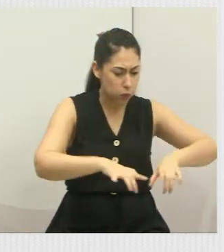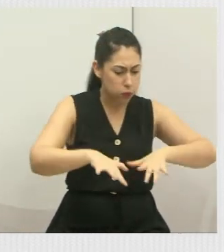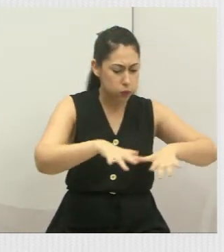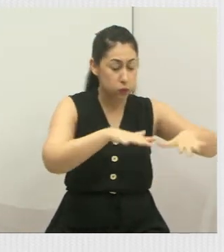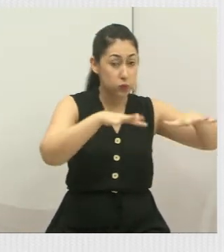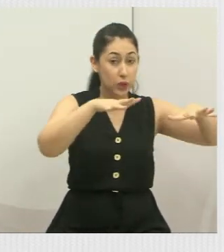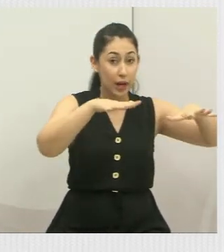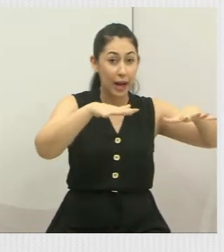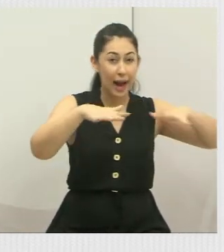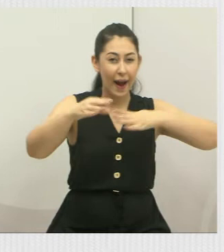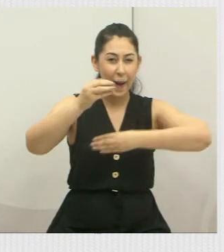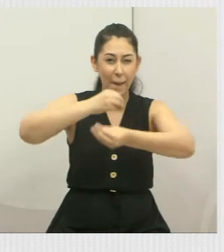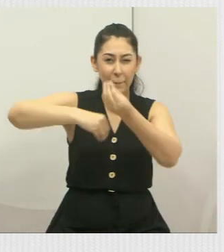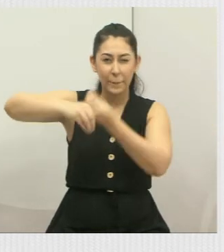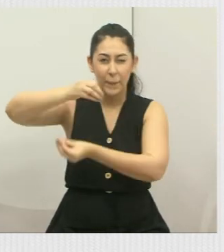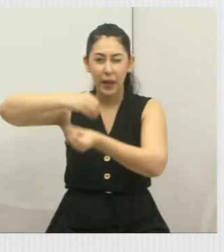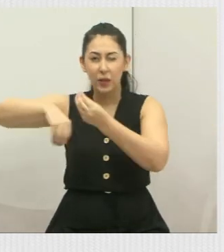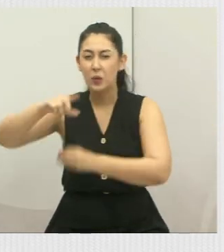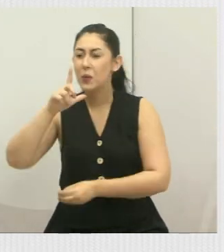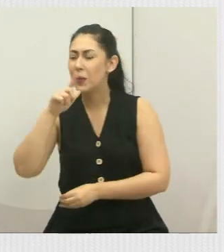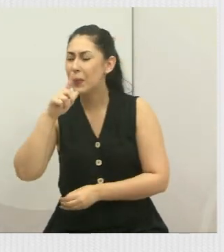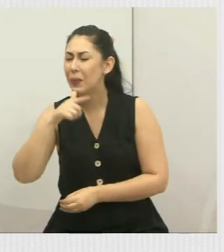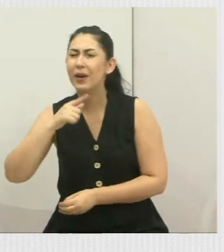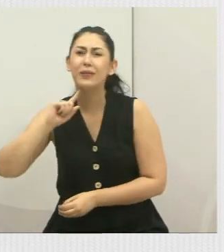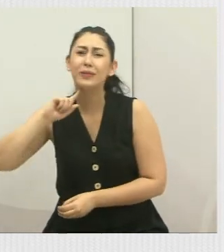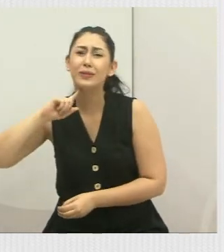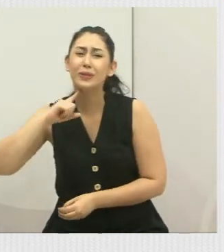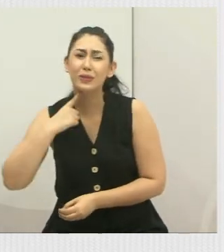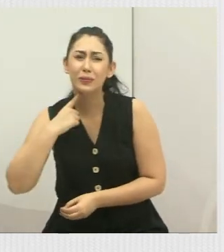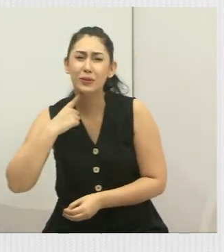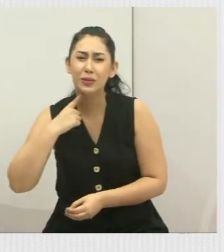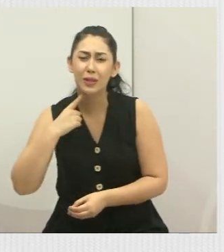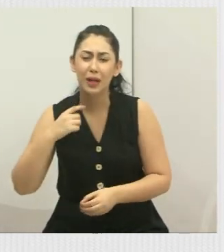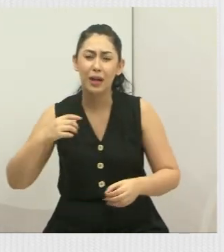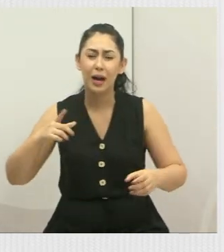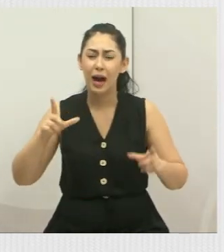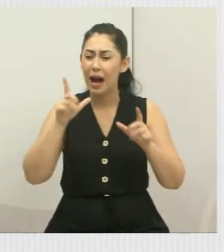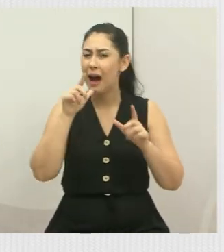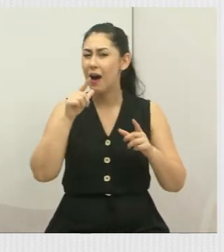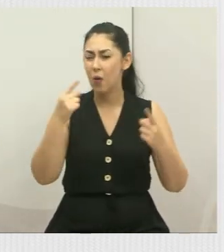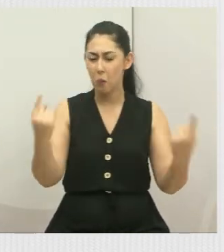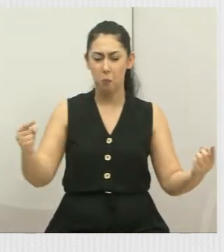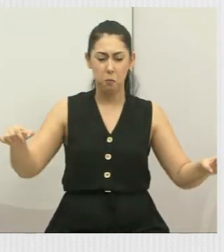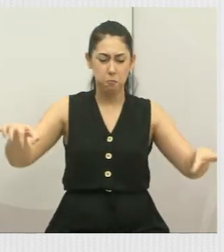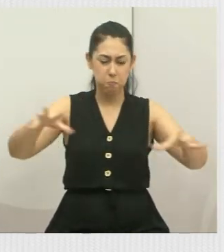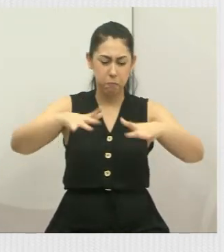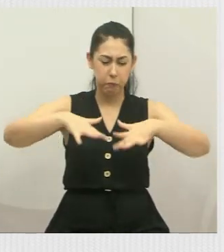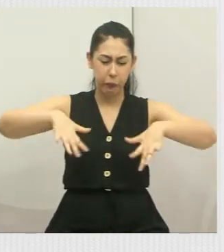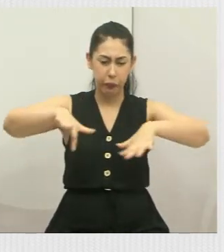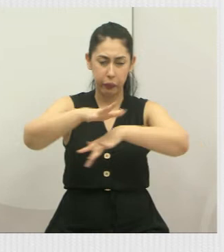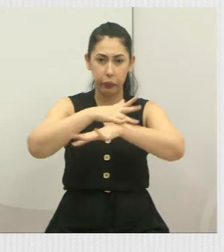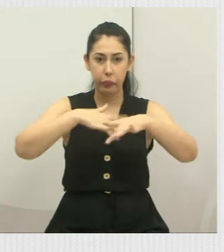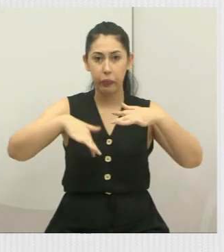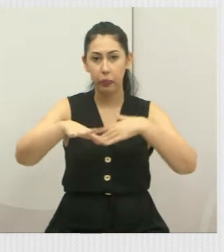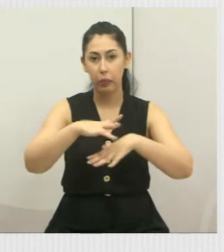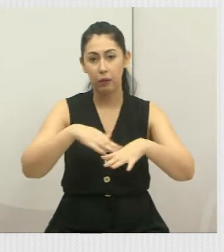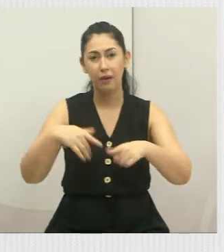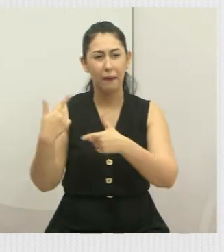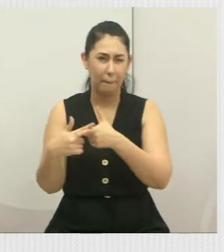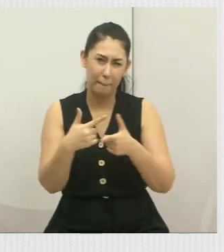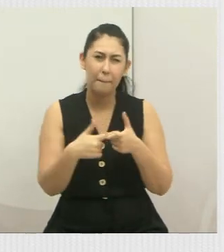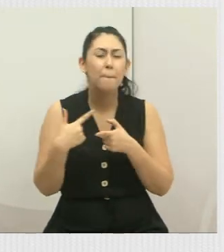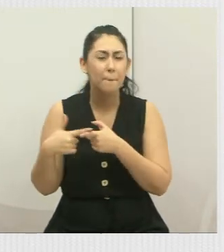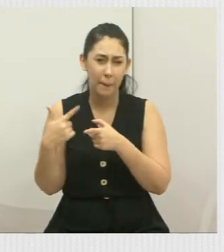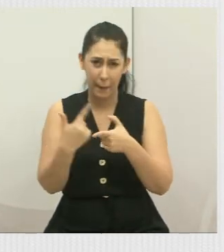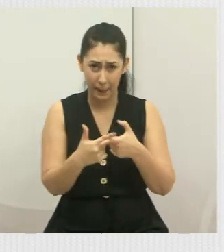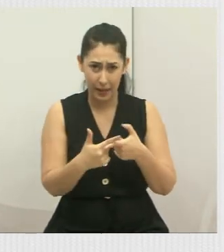de esgoto, ou quando você tem esgoto em rede de água de chuva. Isso é um problema no seu bairro?